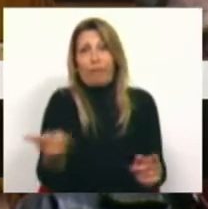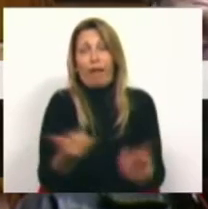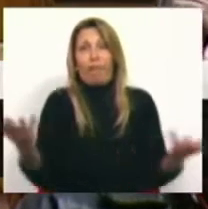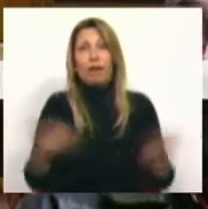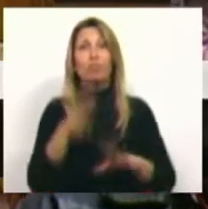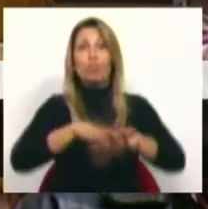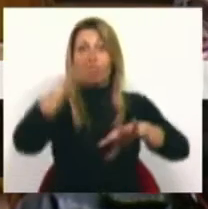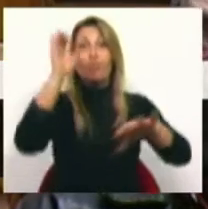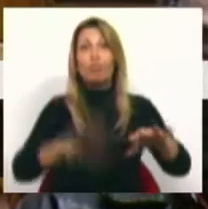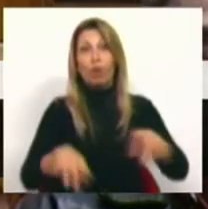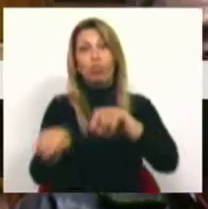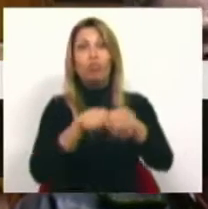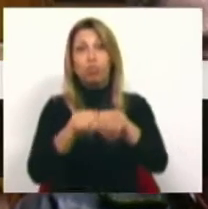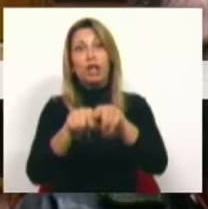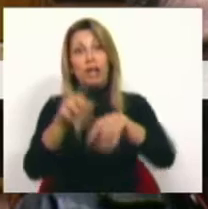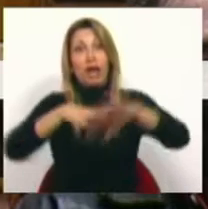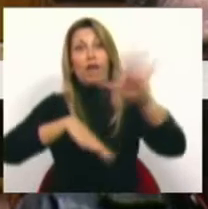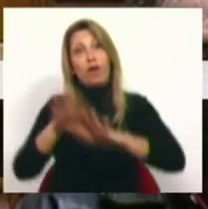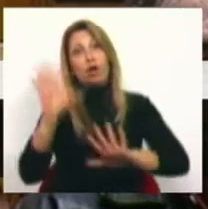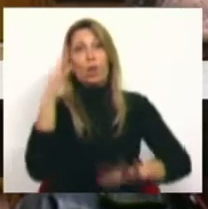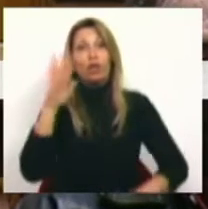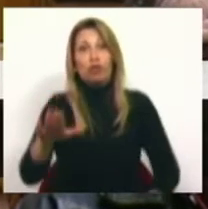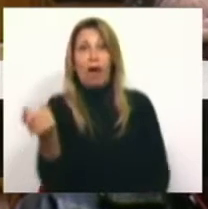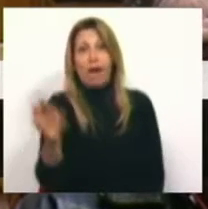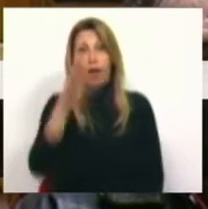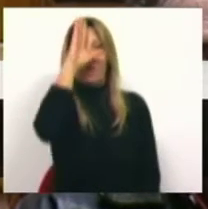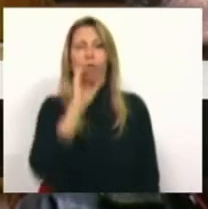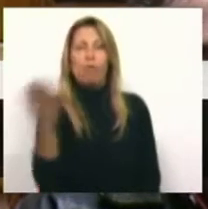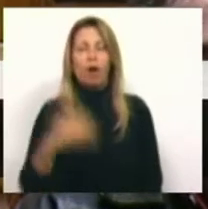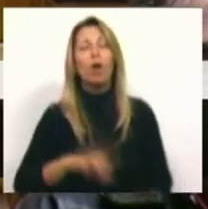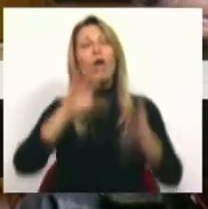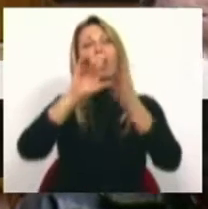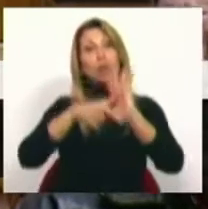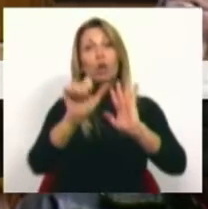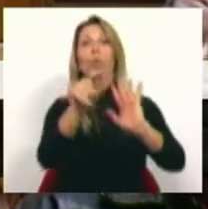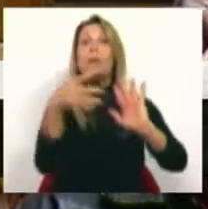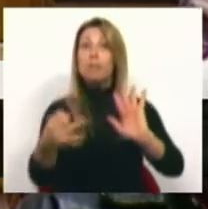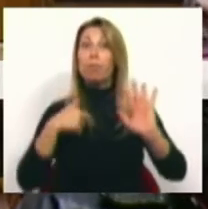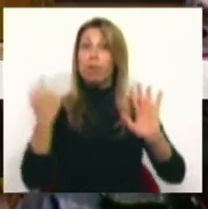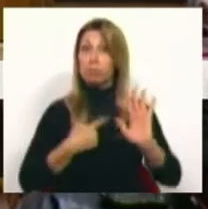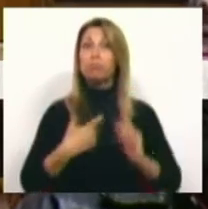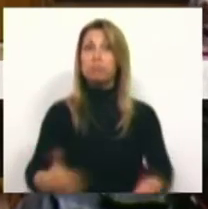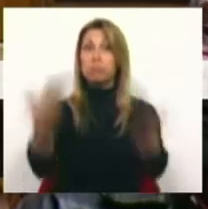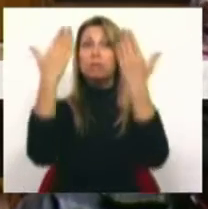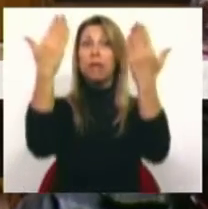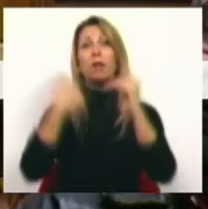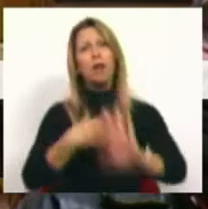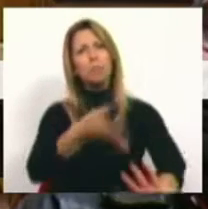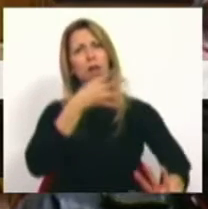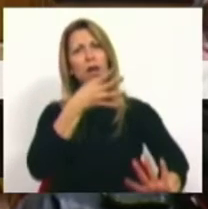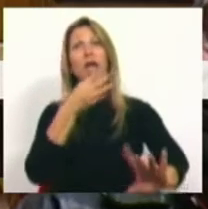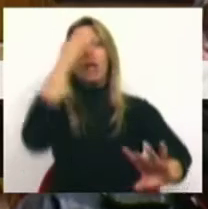cabo durante o anterior Governo. Muito bem. Quanto ao projeto do PCP, saudamos e os seus considerandos e